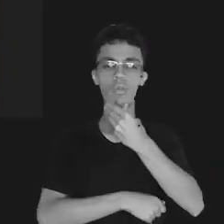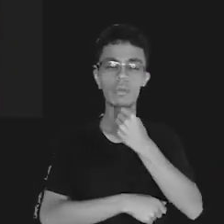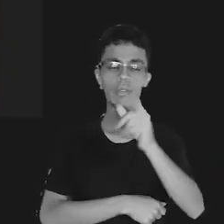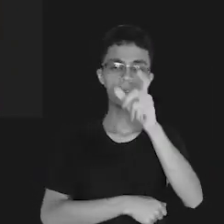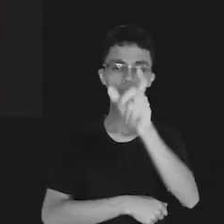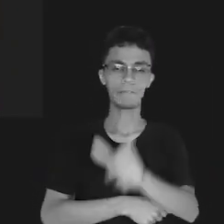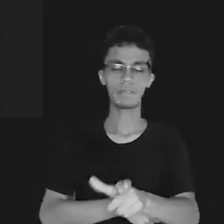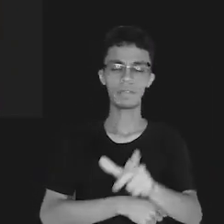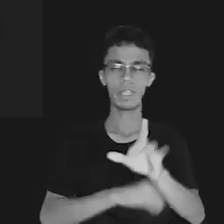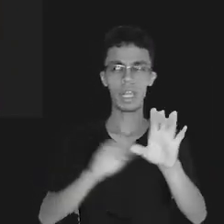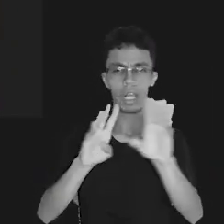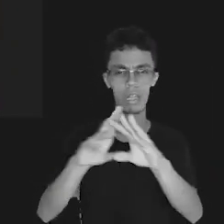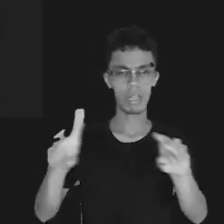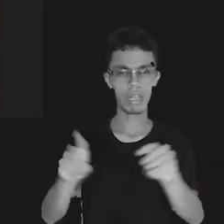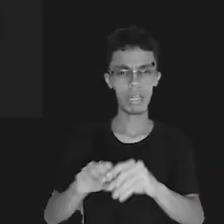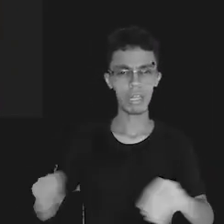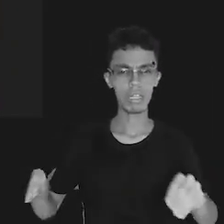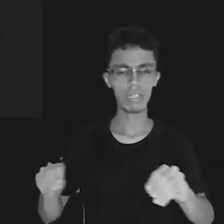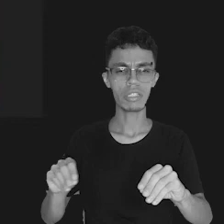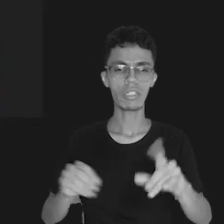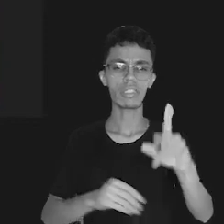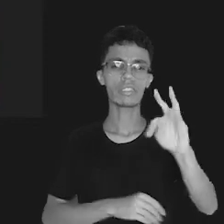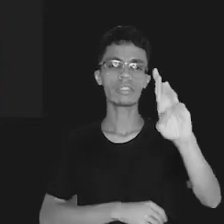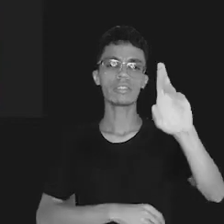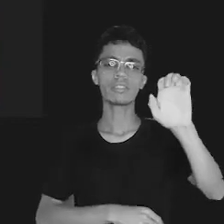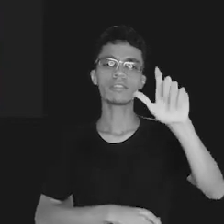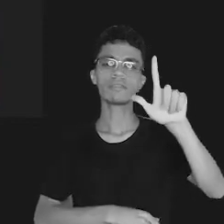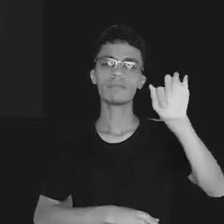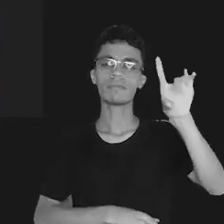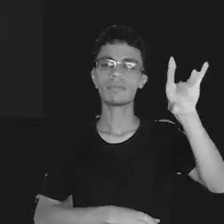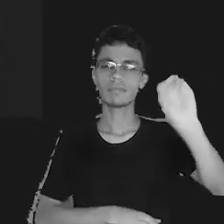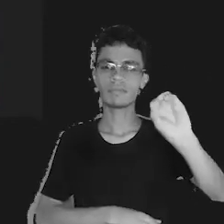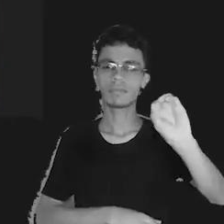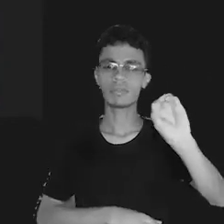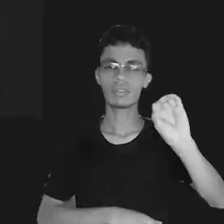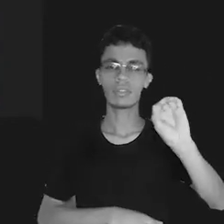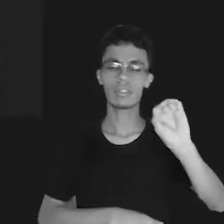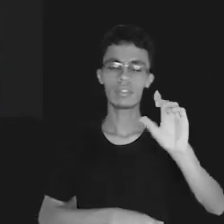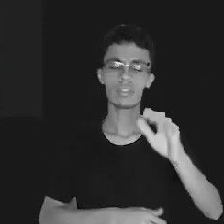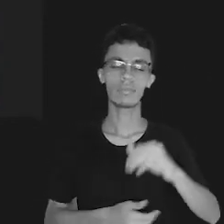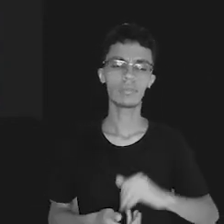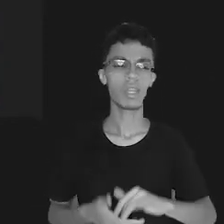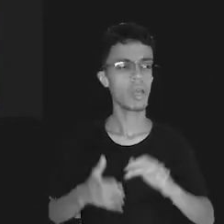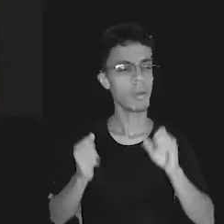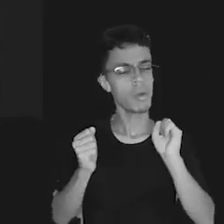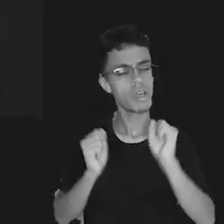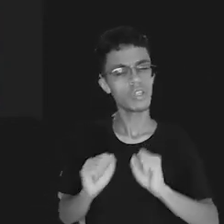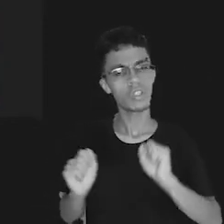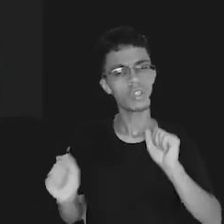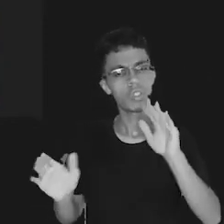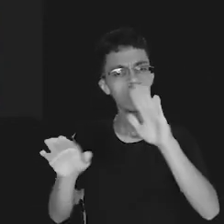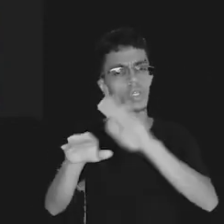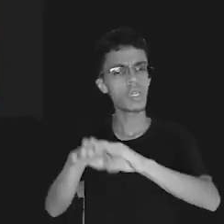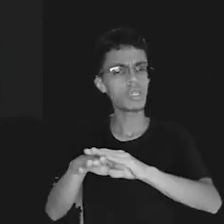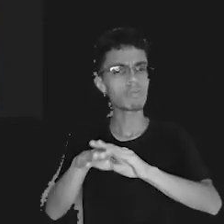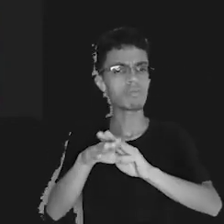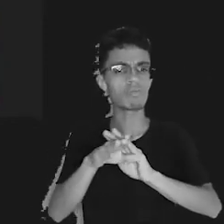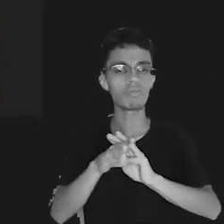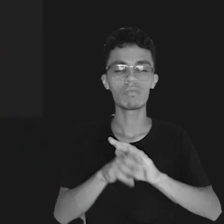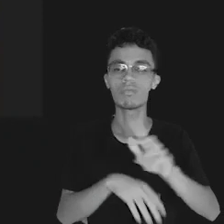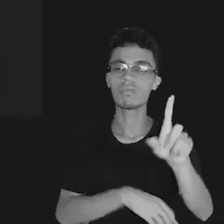é grão de areia. Para o prelado. Pode-se tocá-lo? Não.